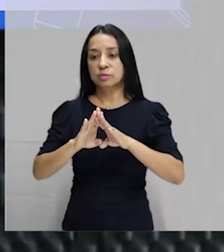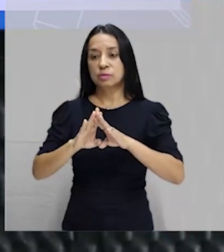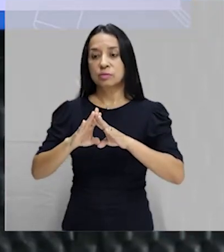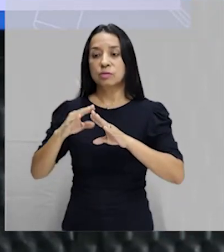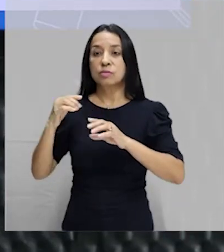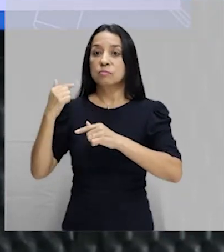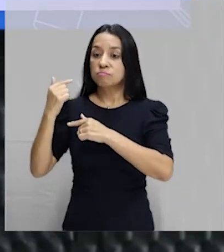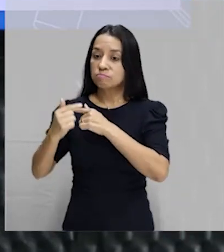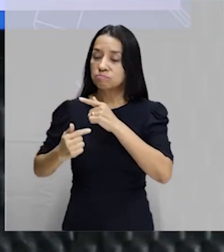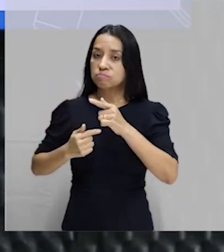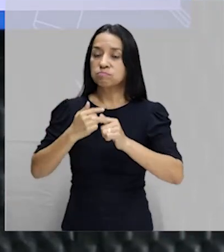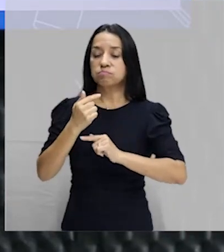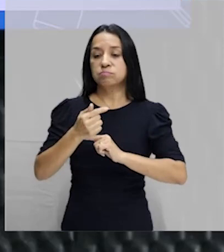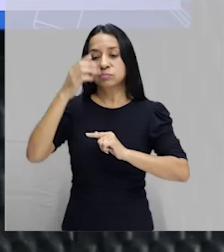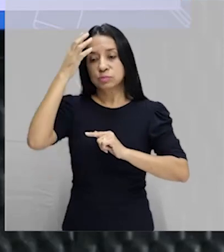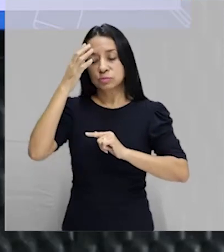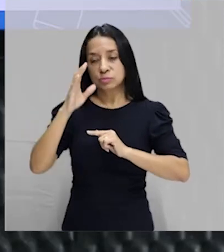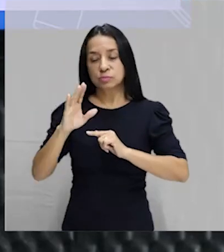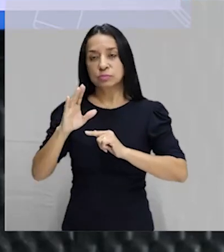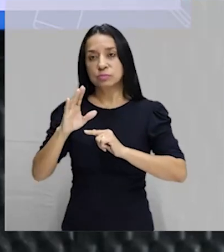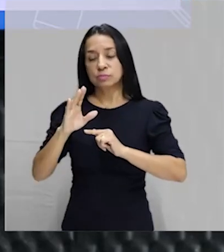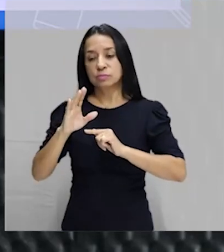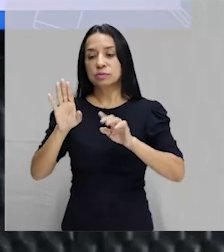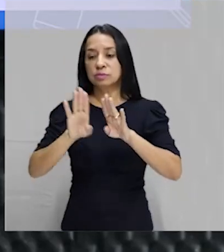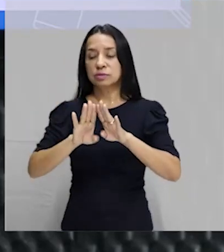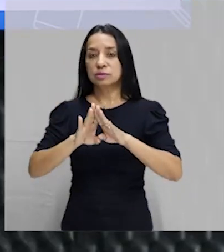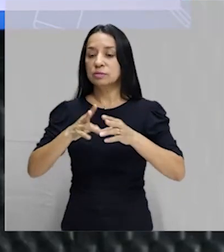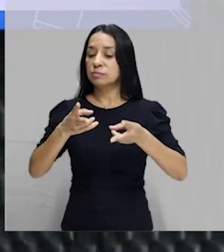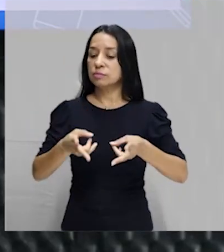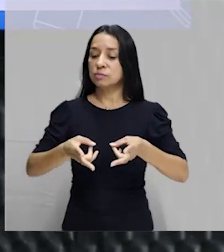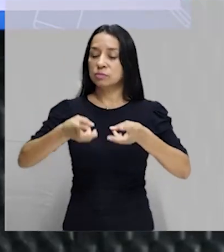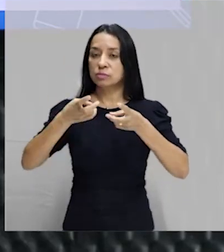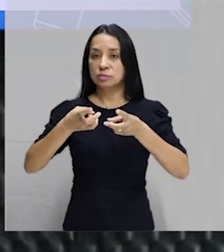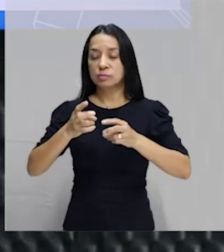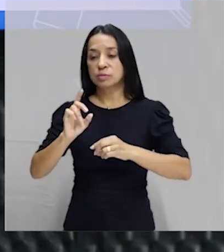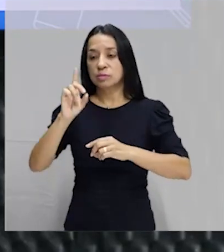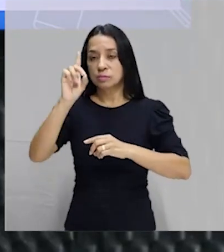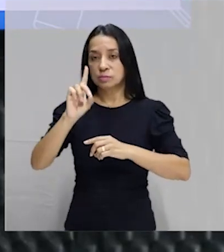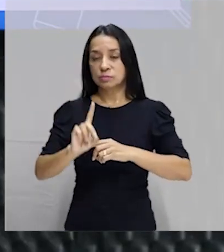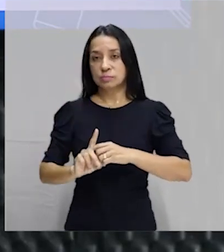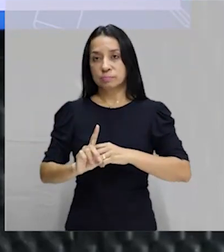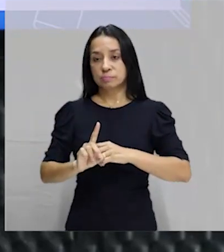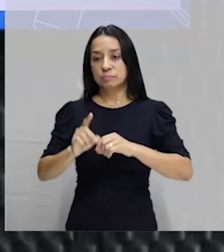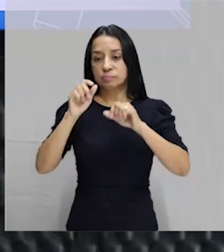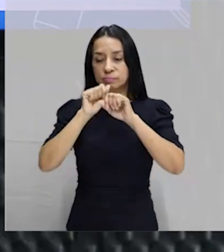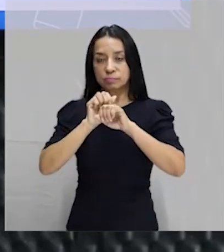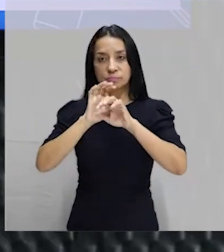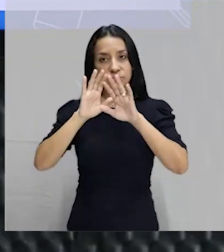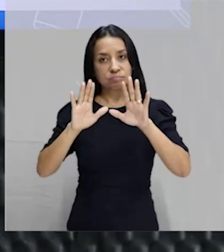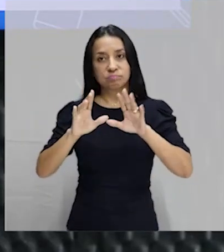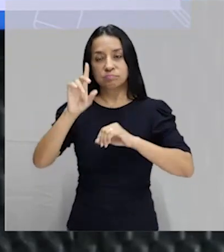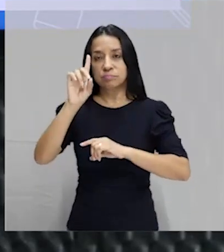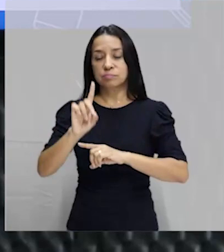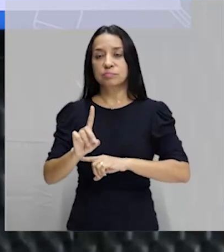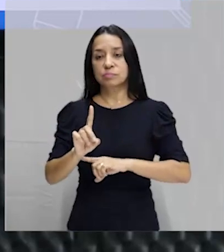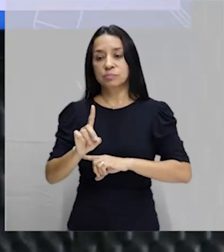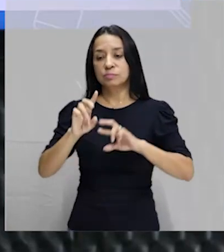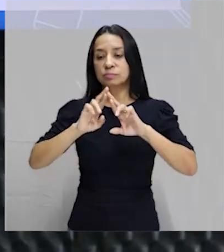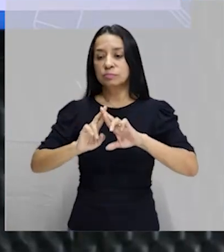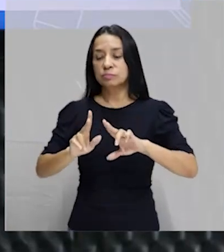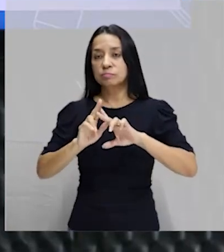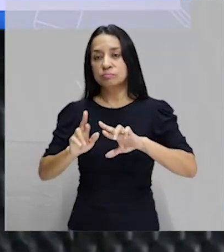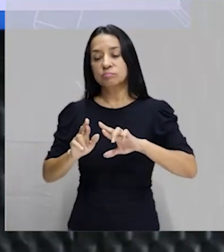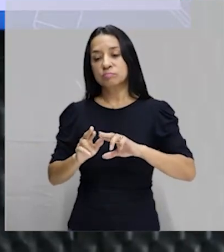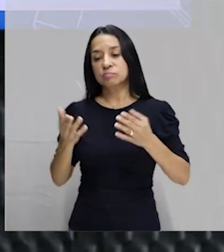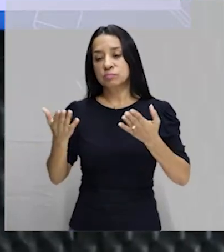helenos, e até mesmo a concepção de democracia. É evidente que uma democracia diferente